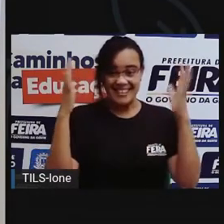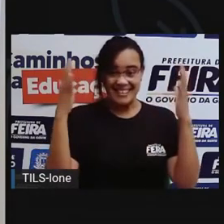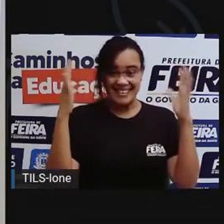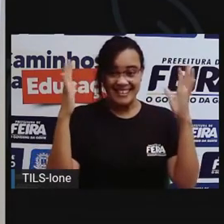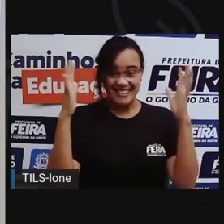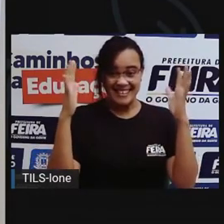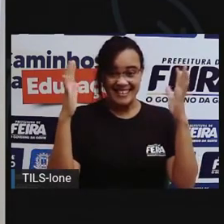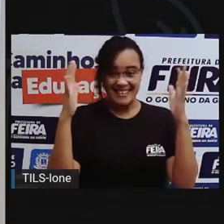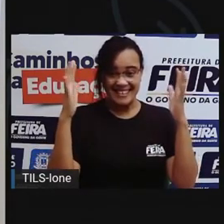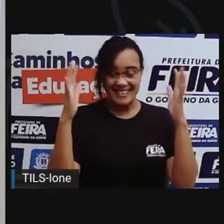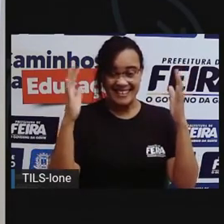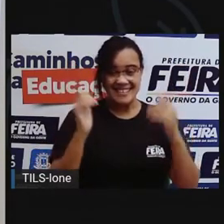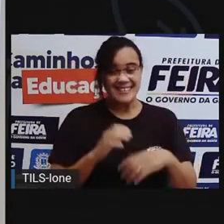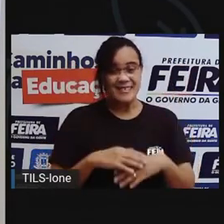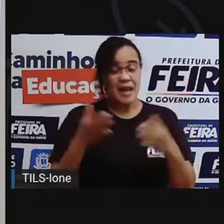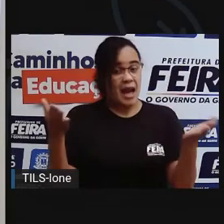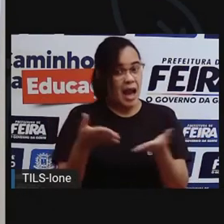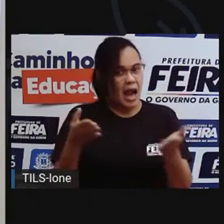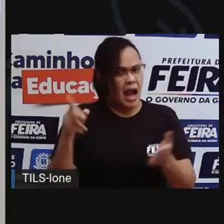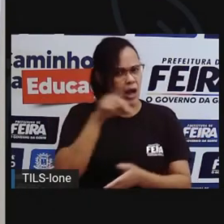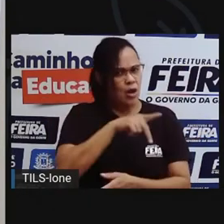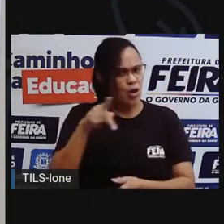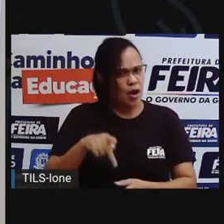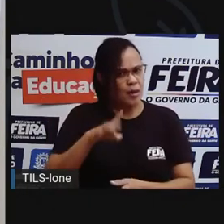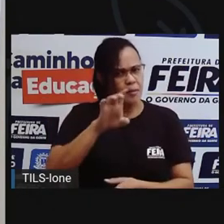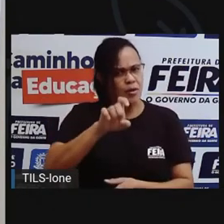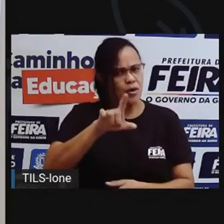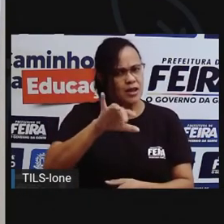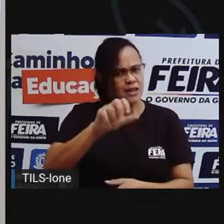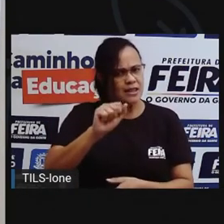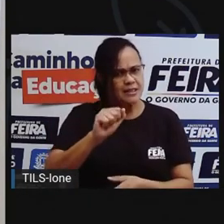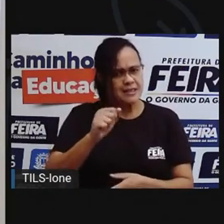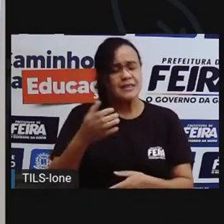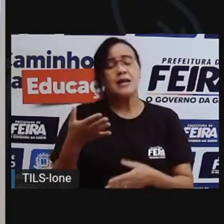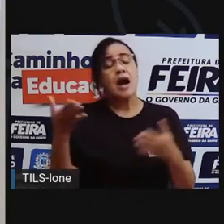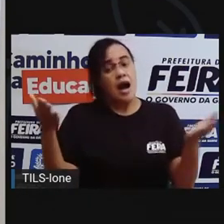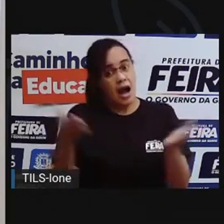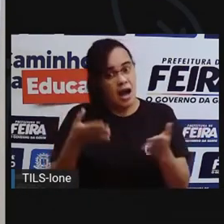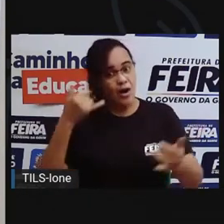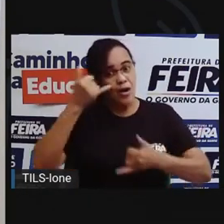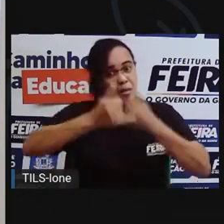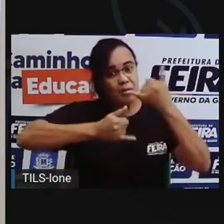E agora, Elisa? Agora a gente vai brincar de soprar.